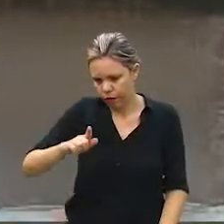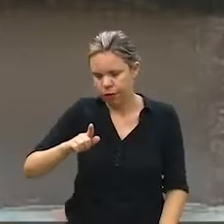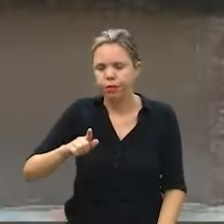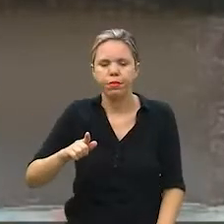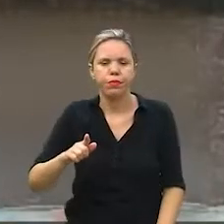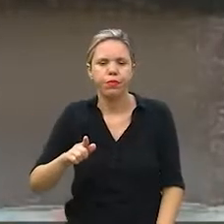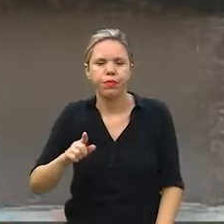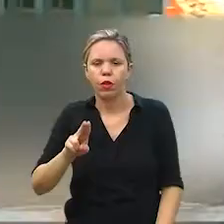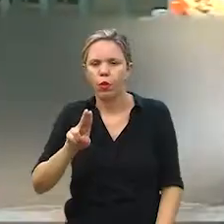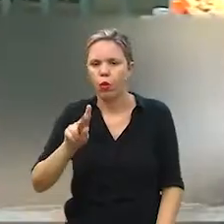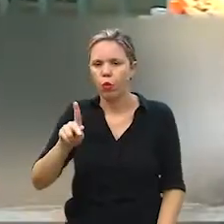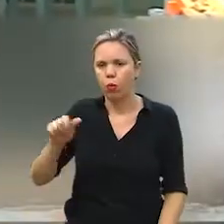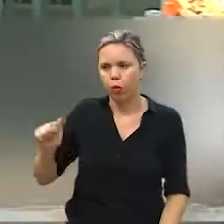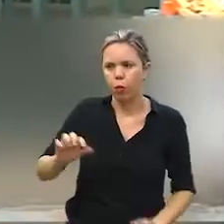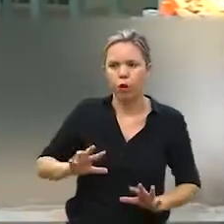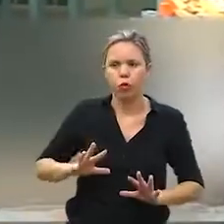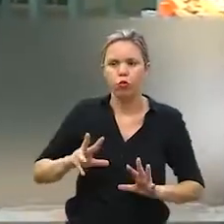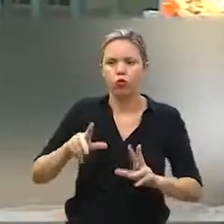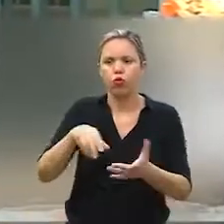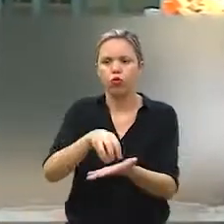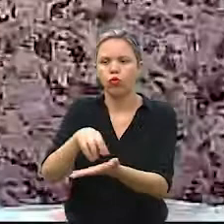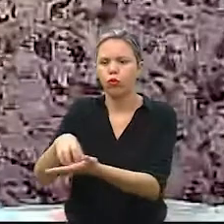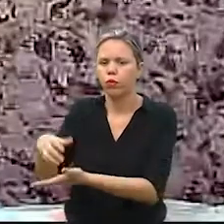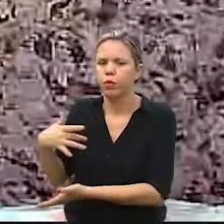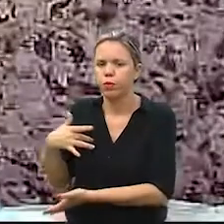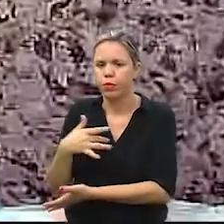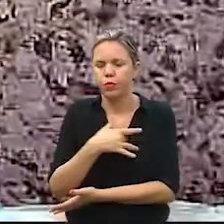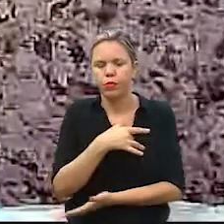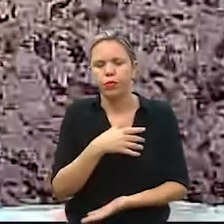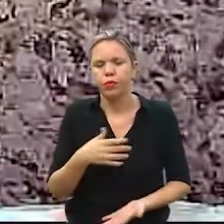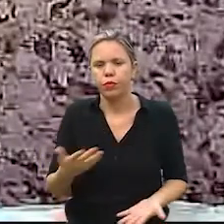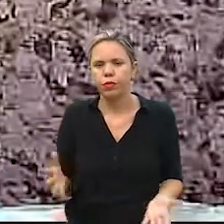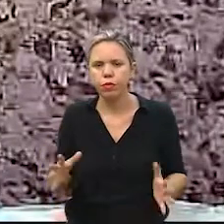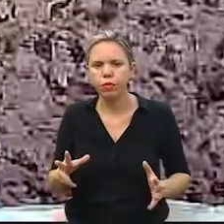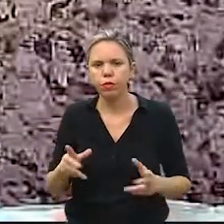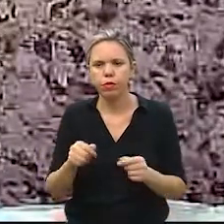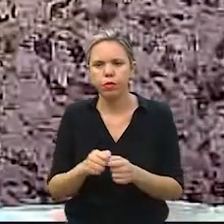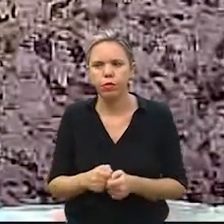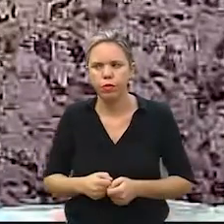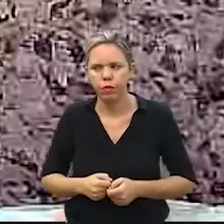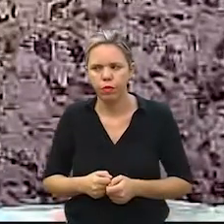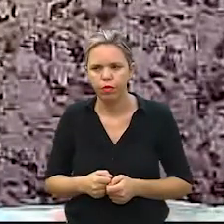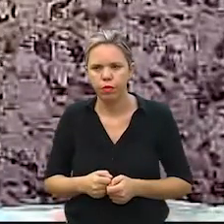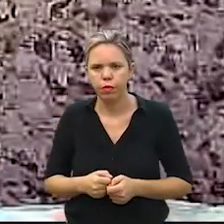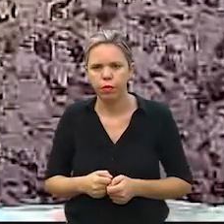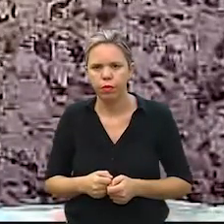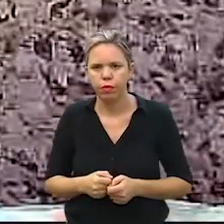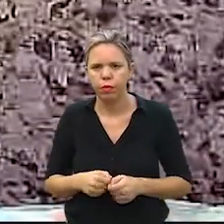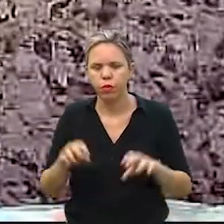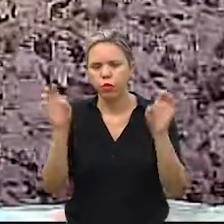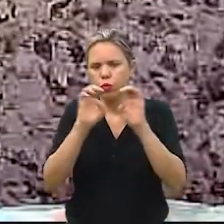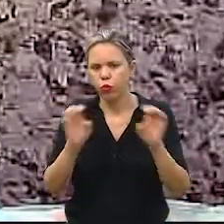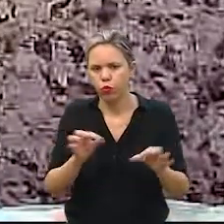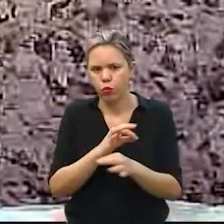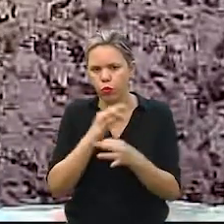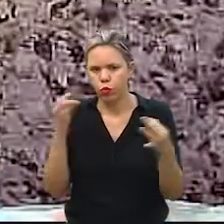UPAs, todas as UBS, todas as unidades de saúde, todos os centros de saúde, né, é uma